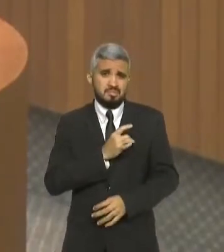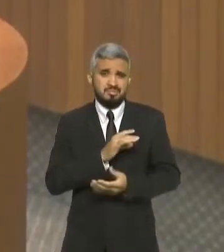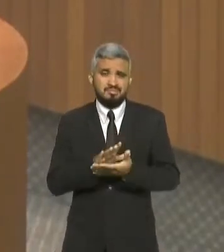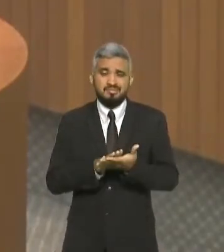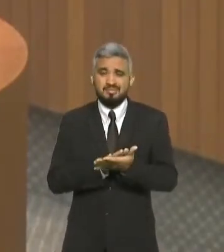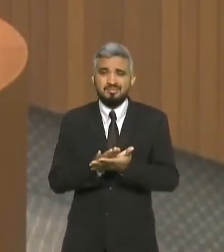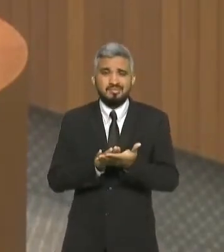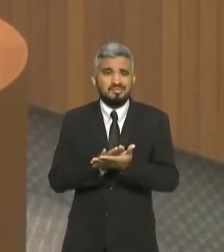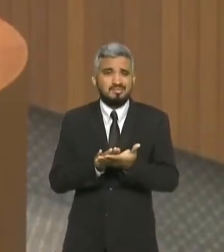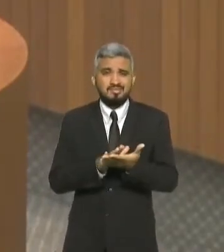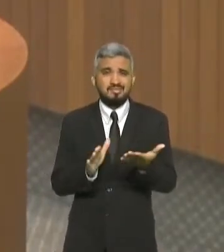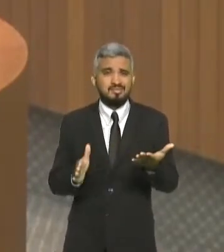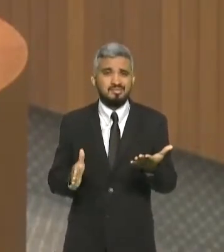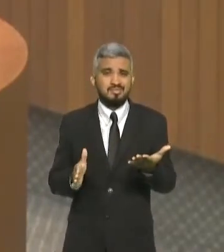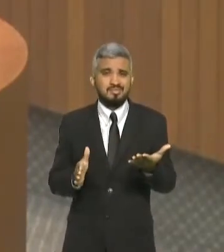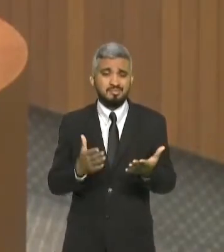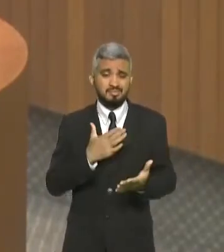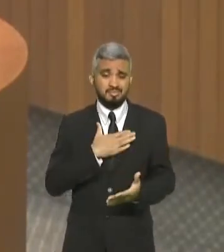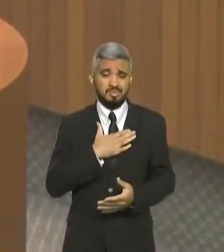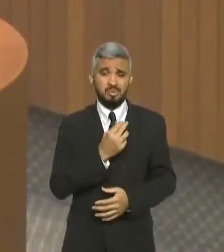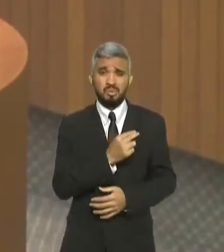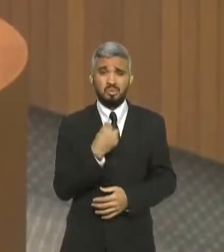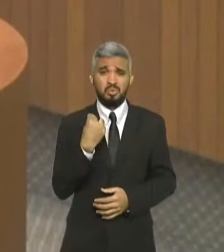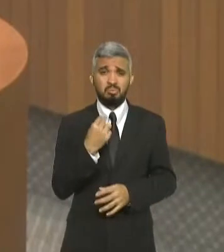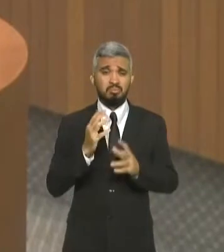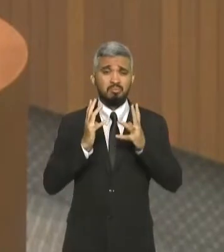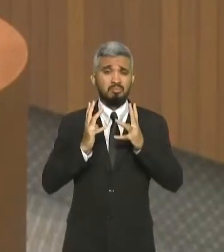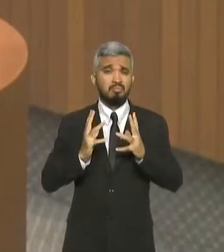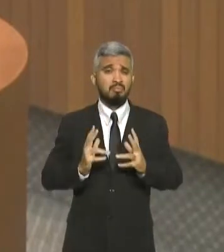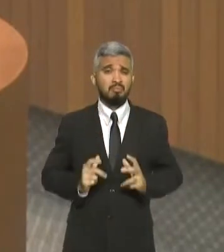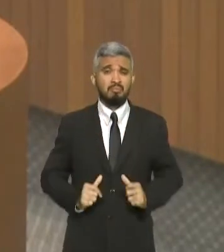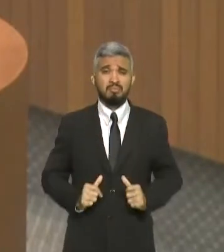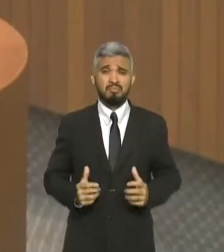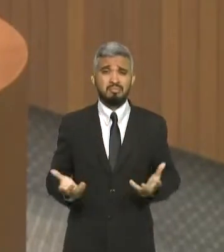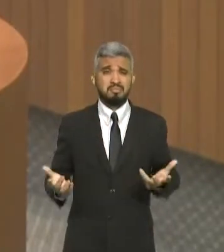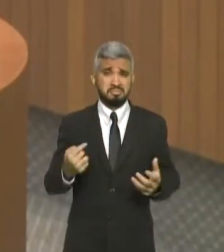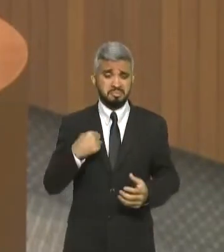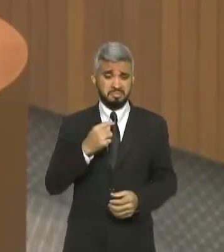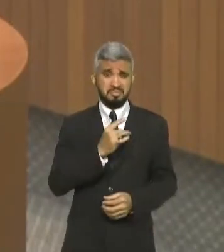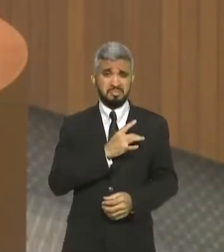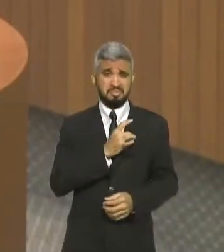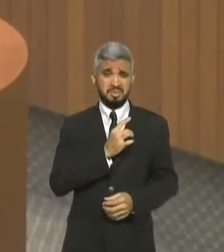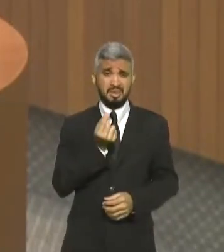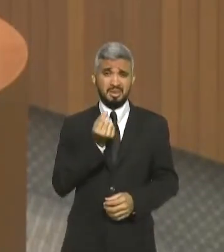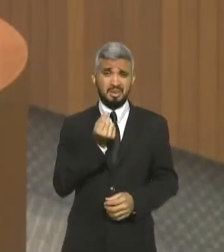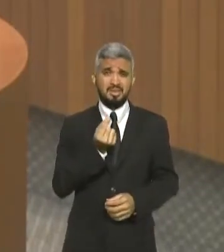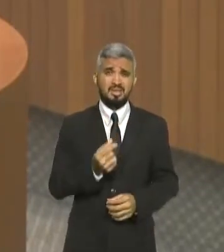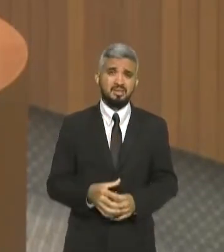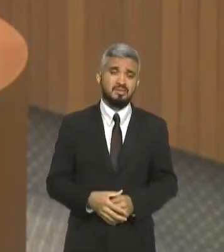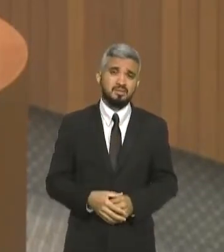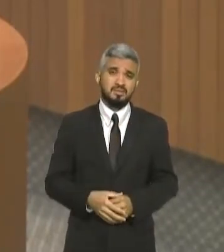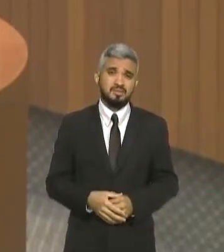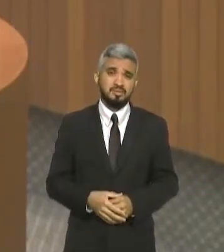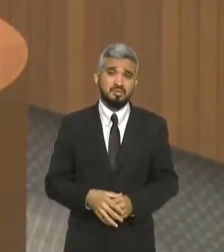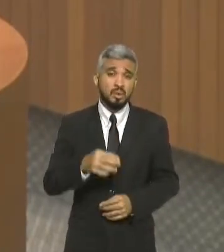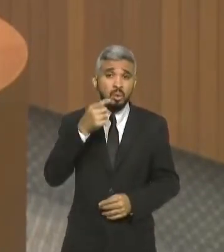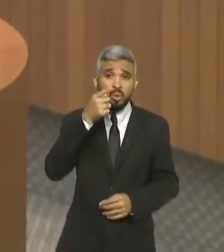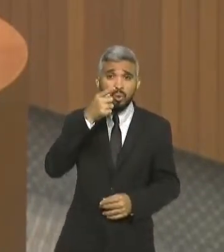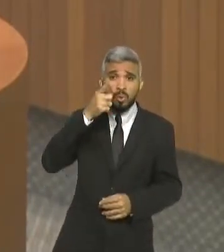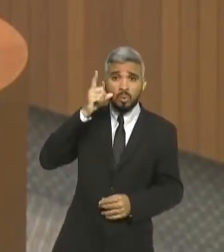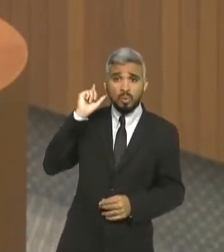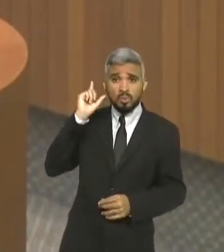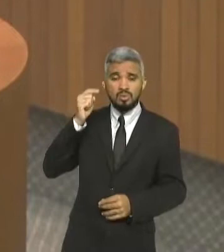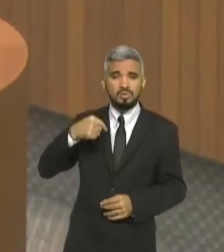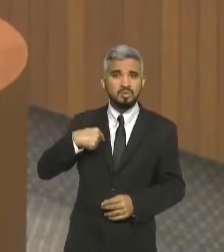a respeito da conduta de um magistrado maranhense e criticou nota da Associação dos Magistrados do Maranhão. Para minha